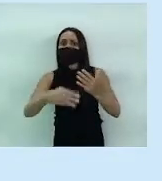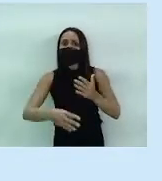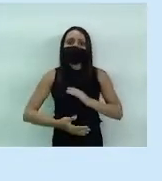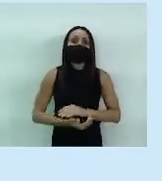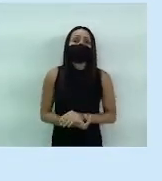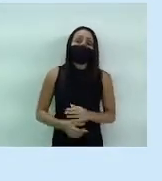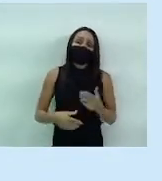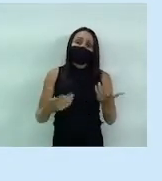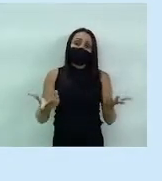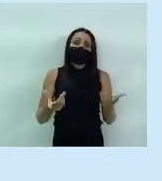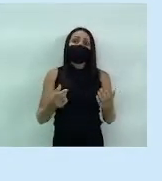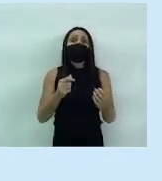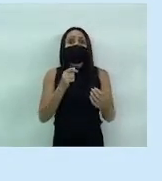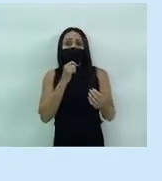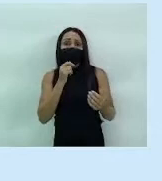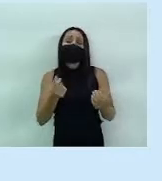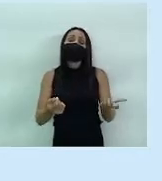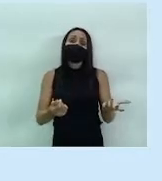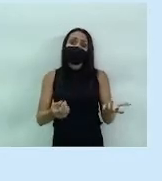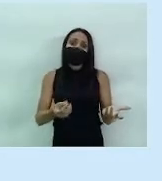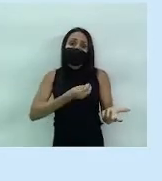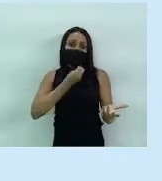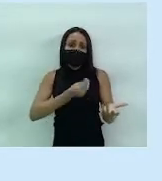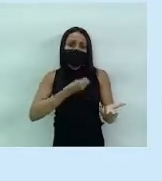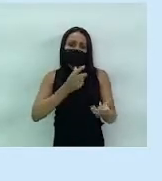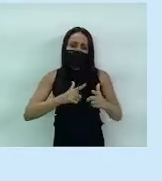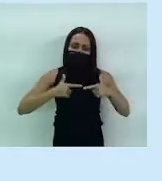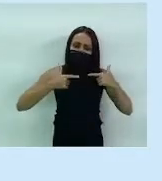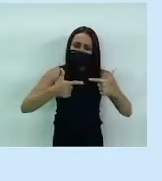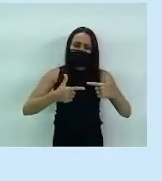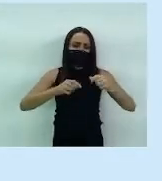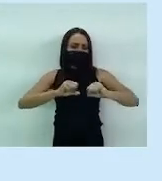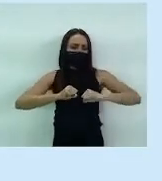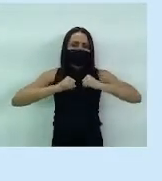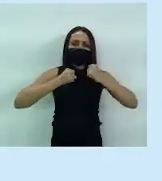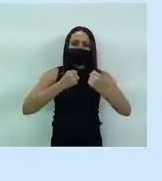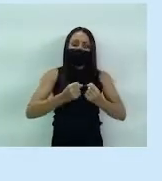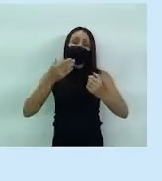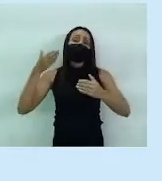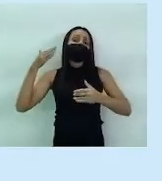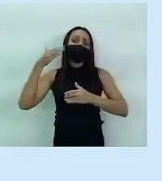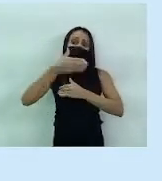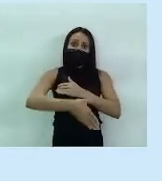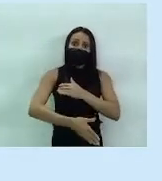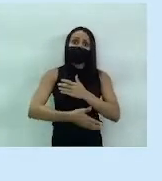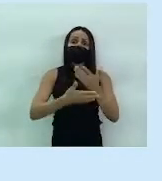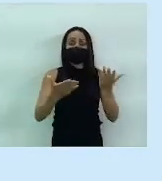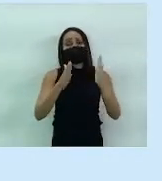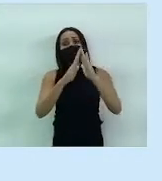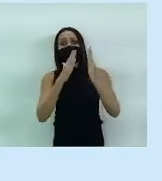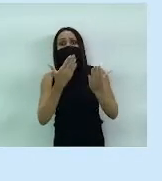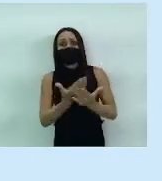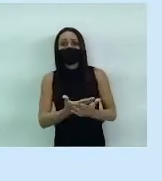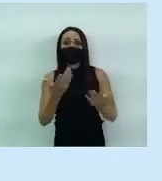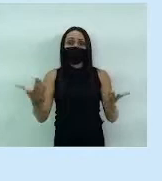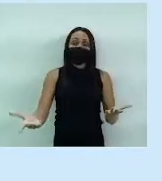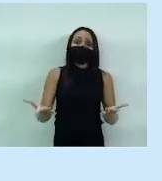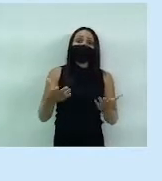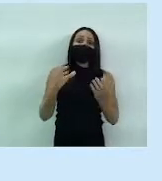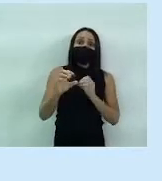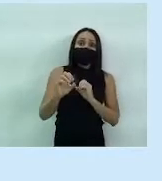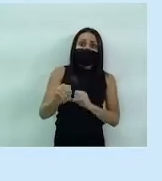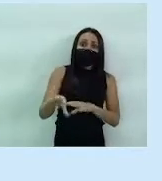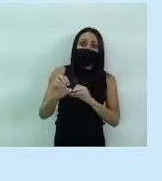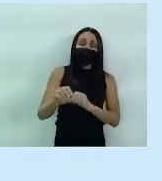ainda vivencia uma luta em relação a essa conquista, né? E o acesso a escola, a educação